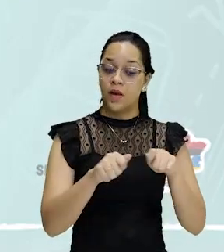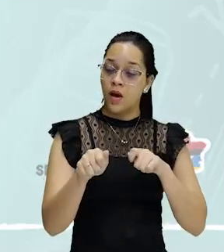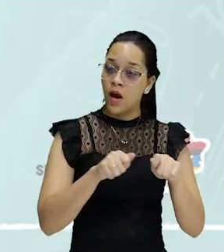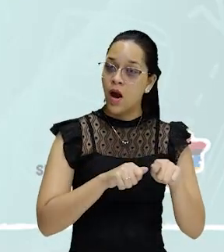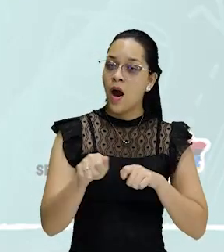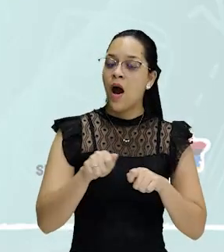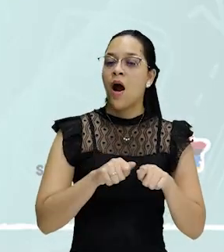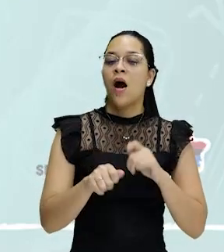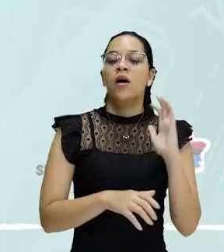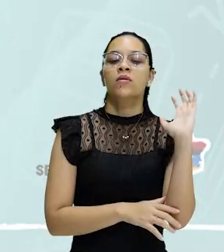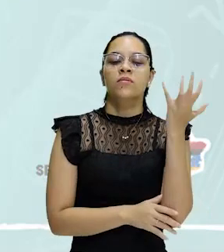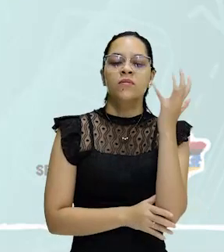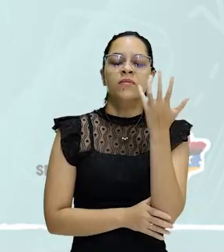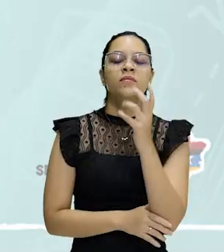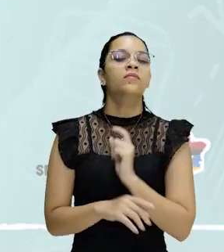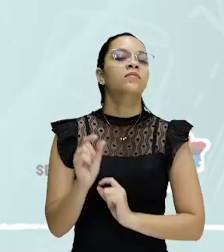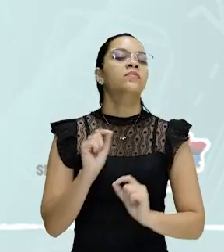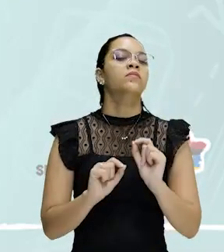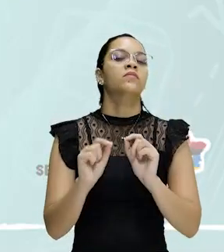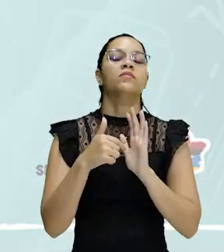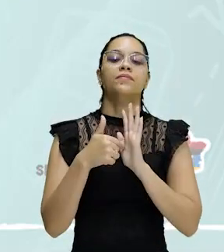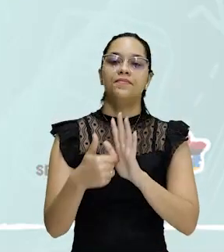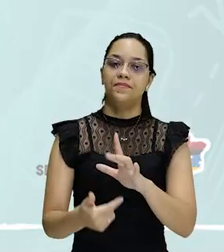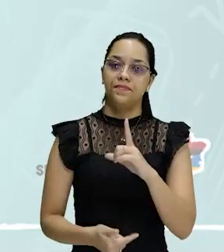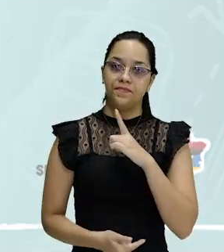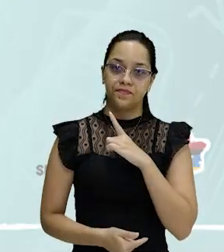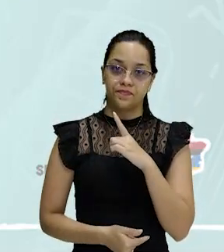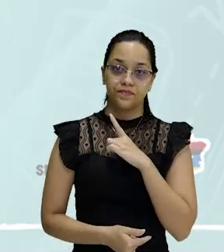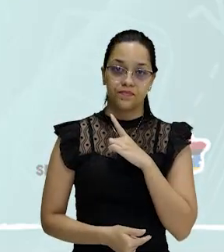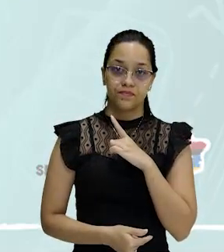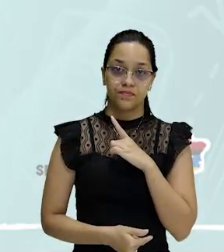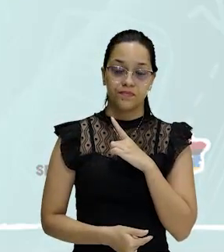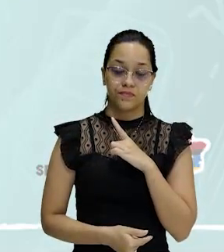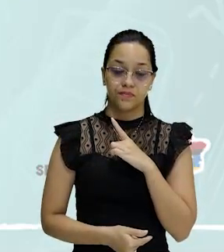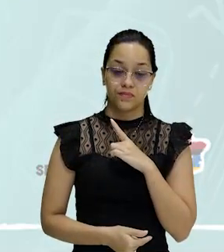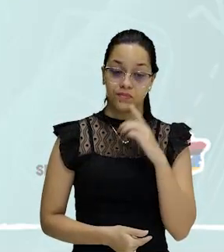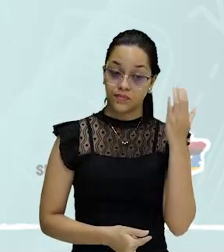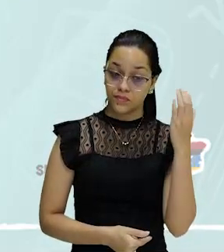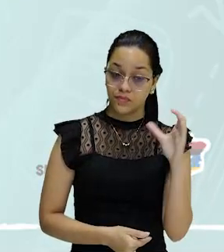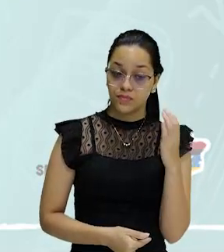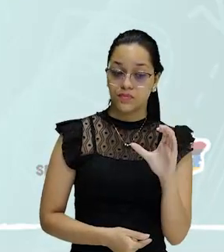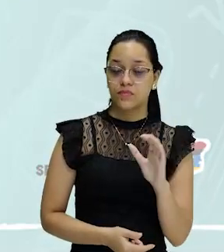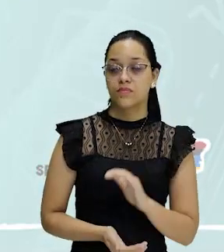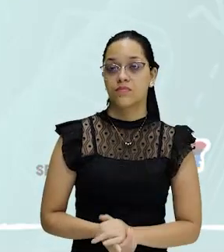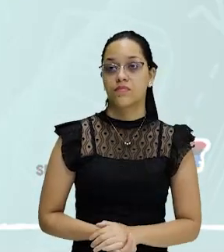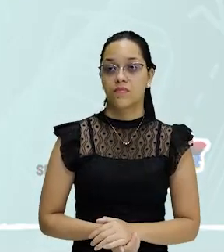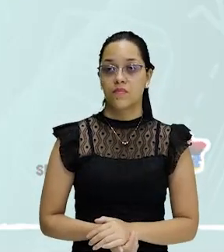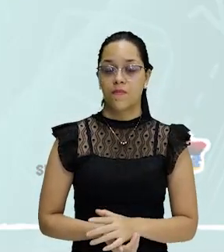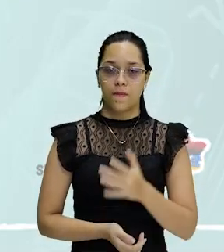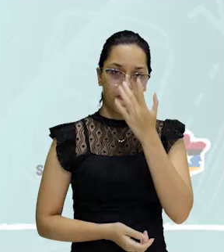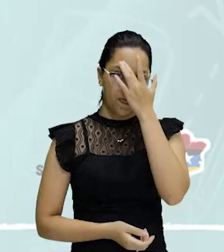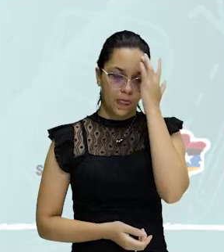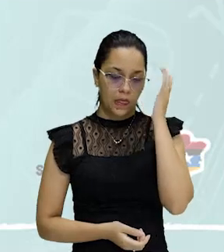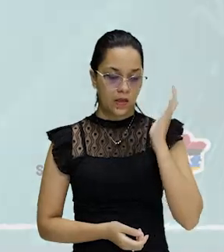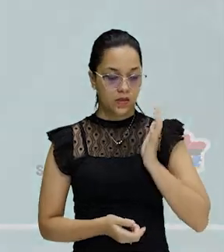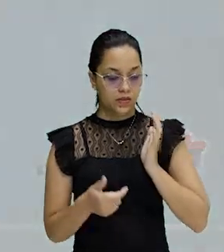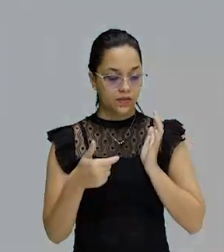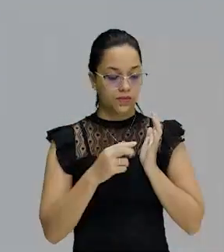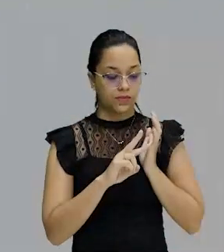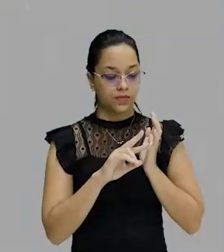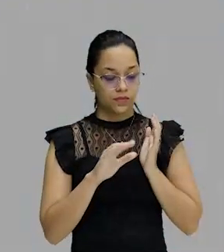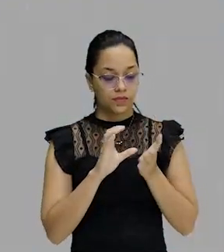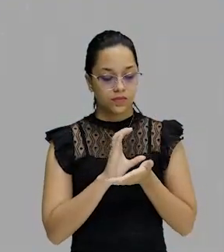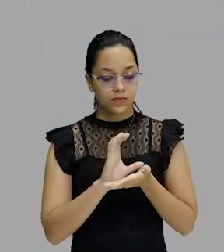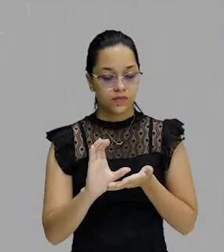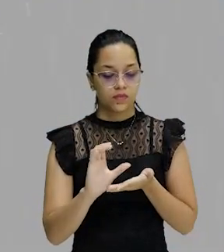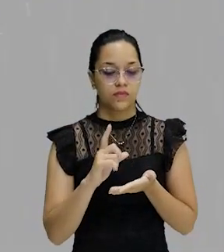natureza. Então isso mostra o quê? Um espírito científico. A burguesia, ela vai